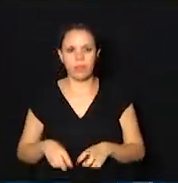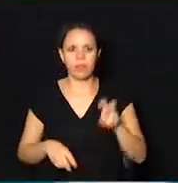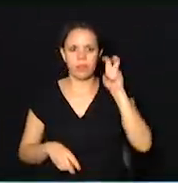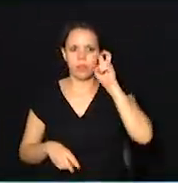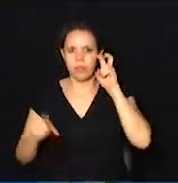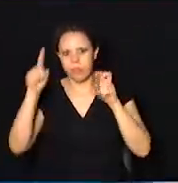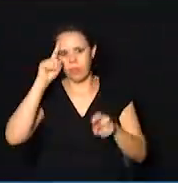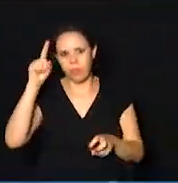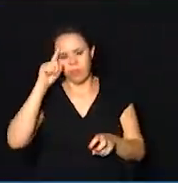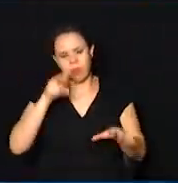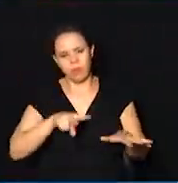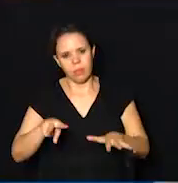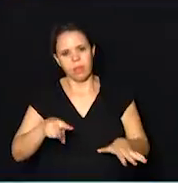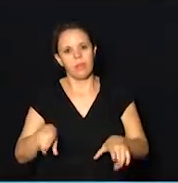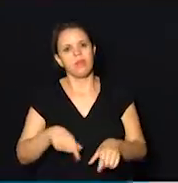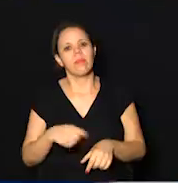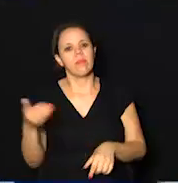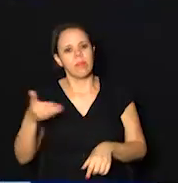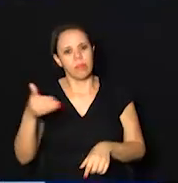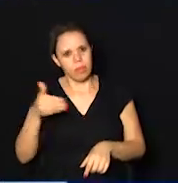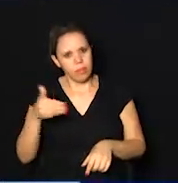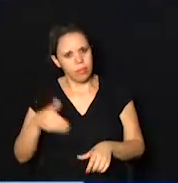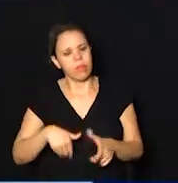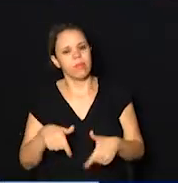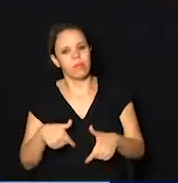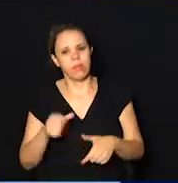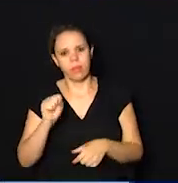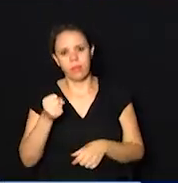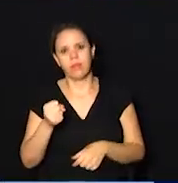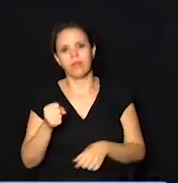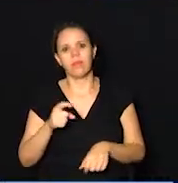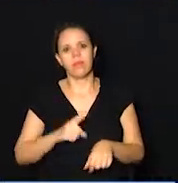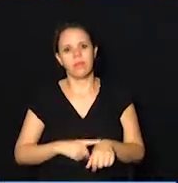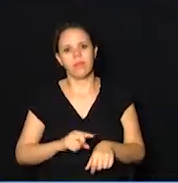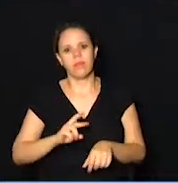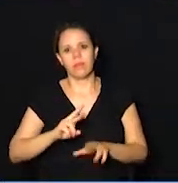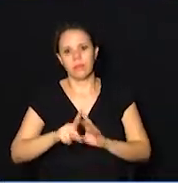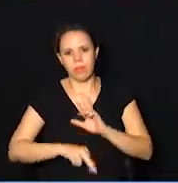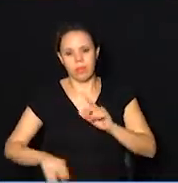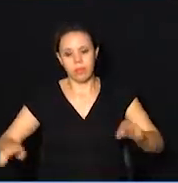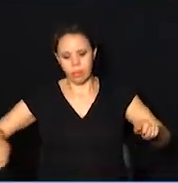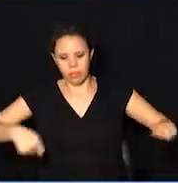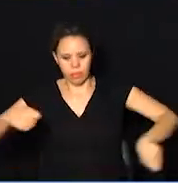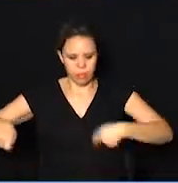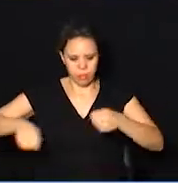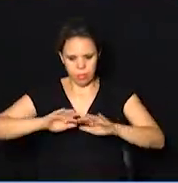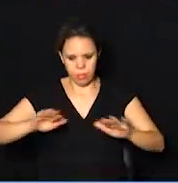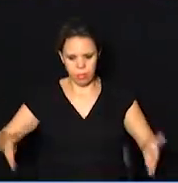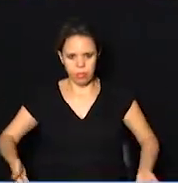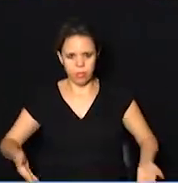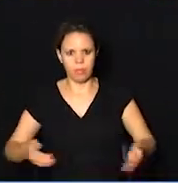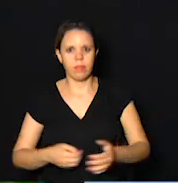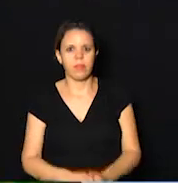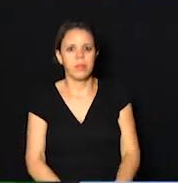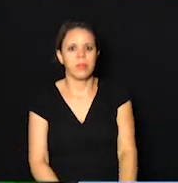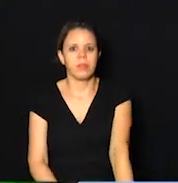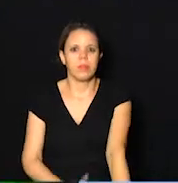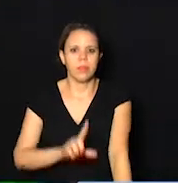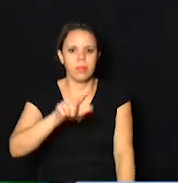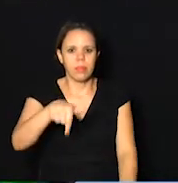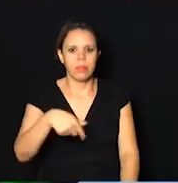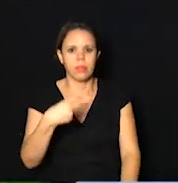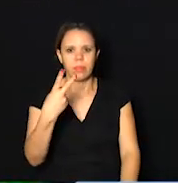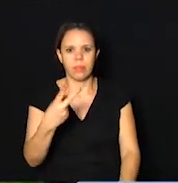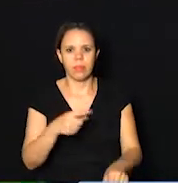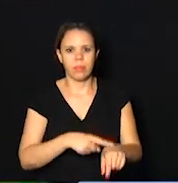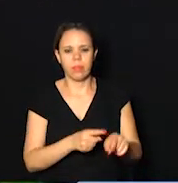cinco dias é a 5 e ele faz oito períodos de mesa depois